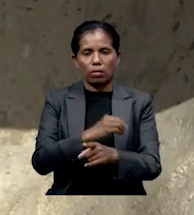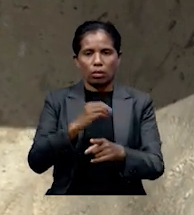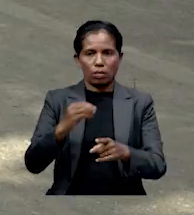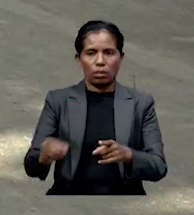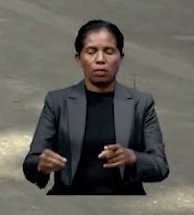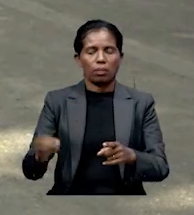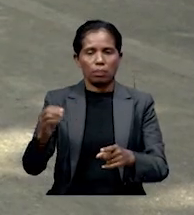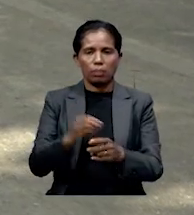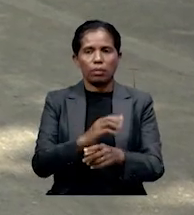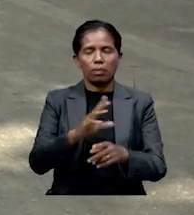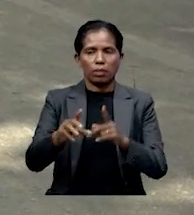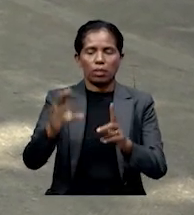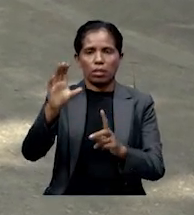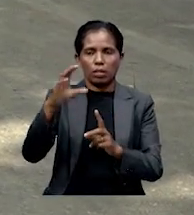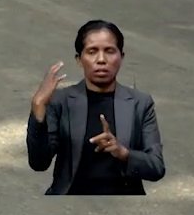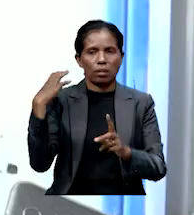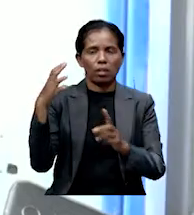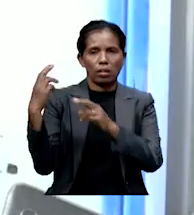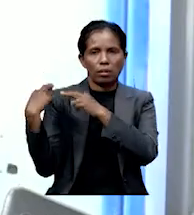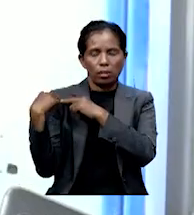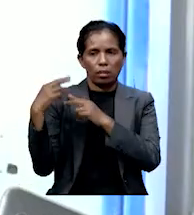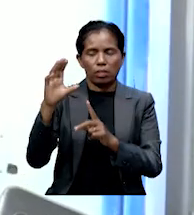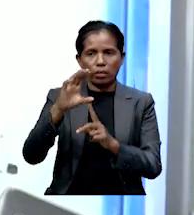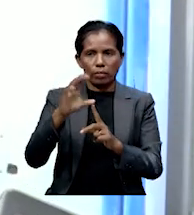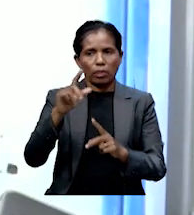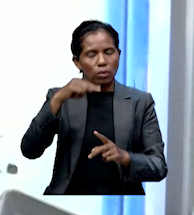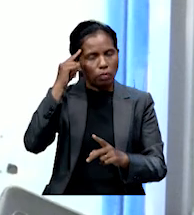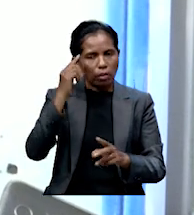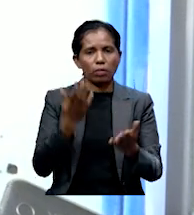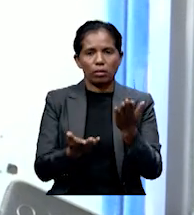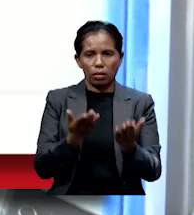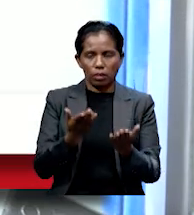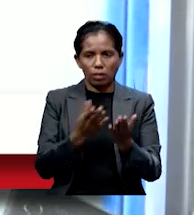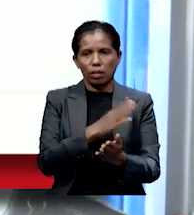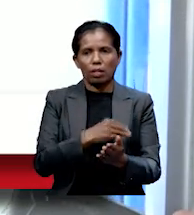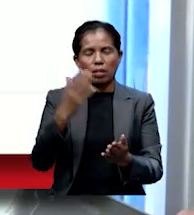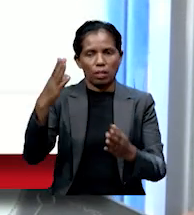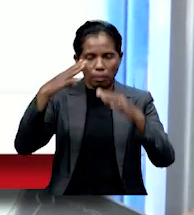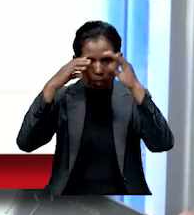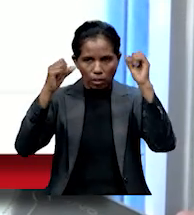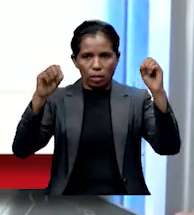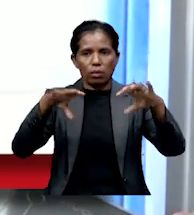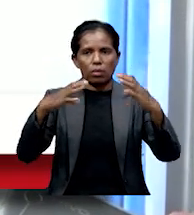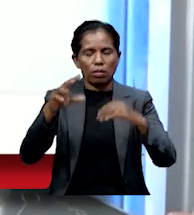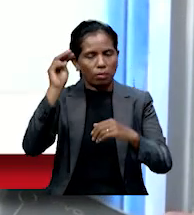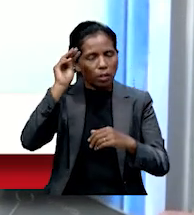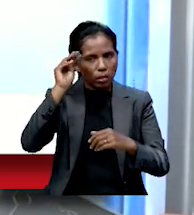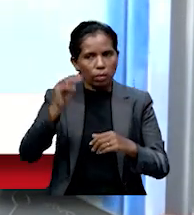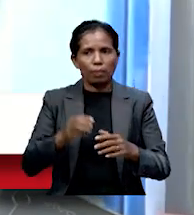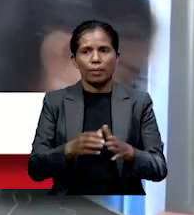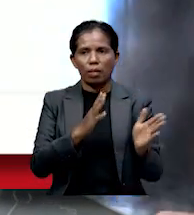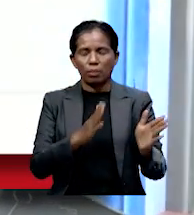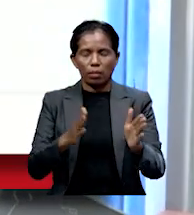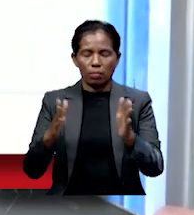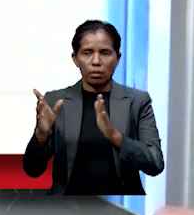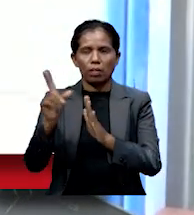ba cargo sefia. O governo é atento ona e a parte, presidência, conselho, ministro, moço, prepara esboço